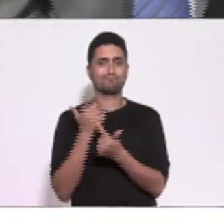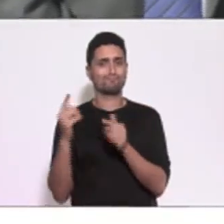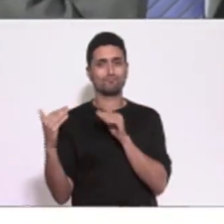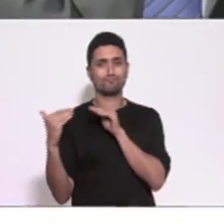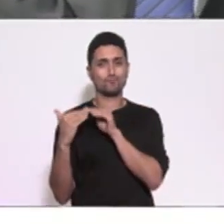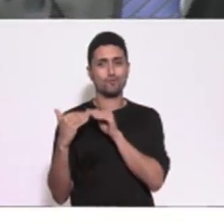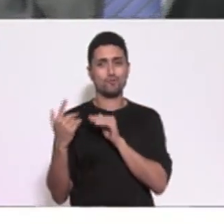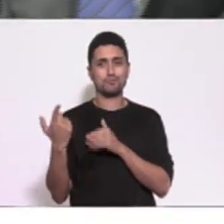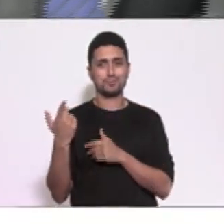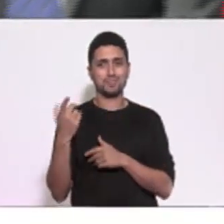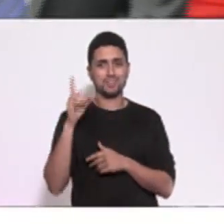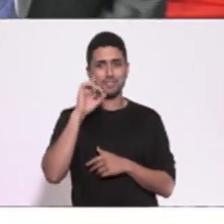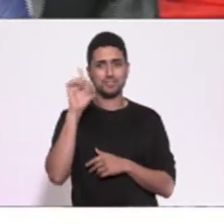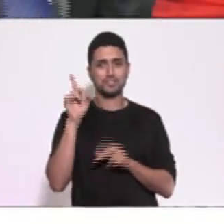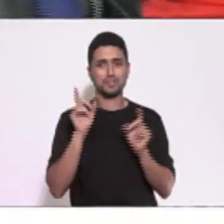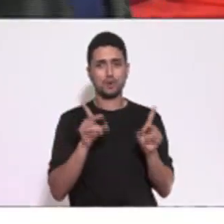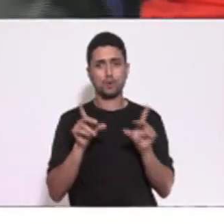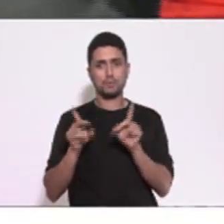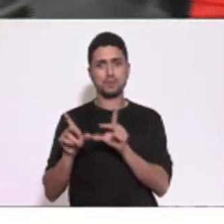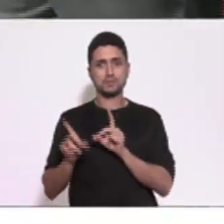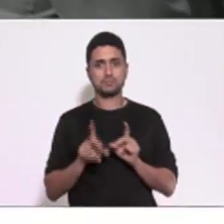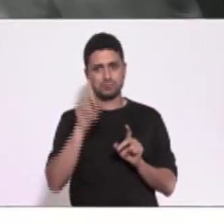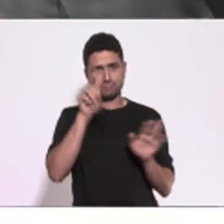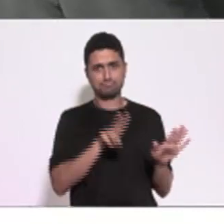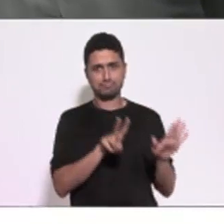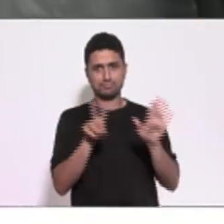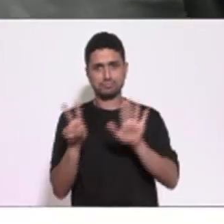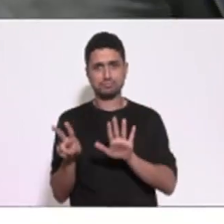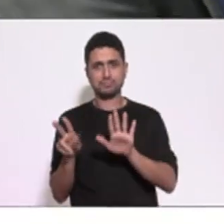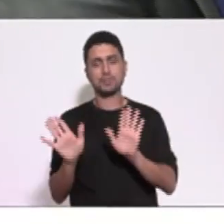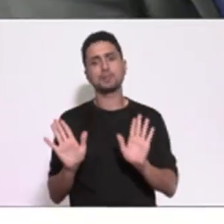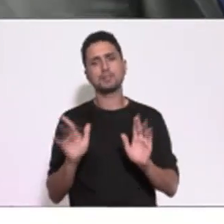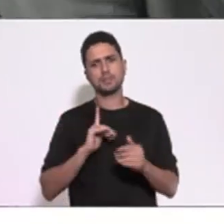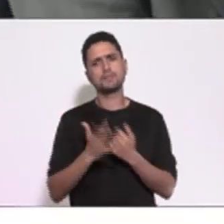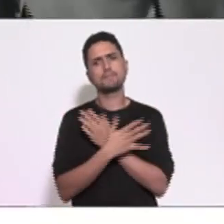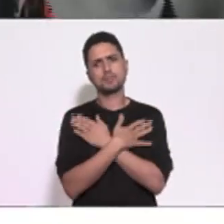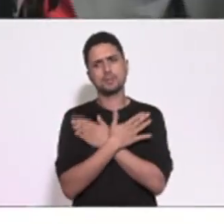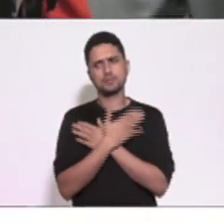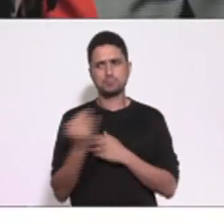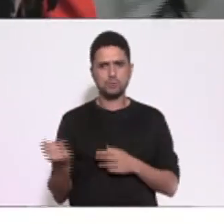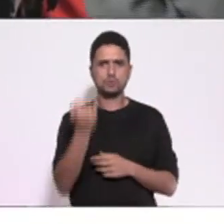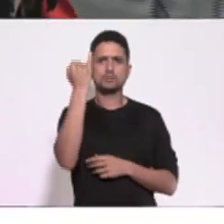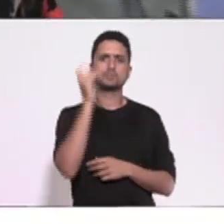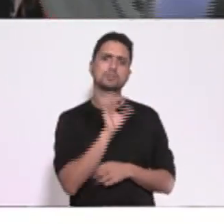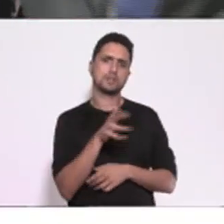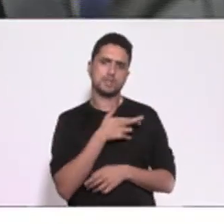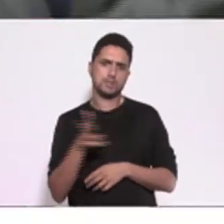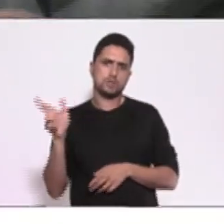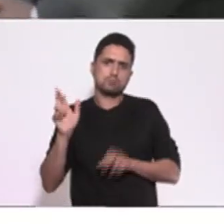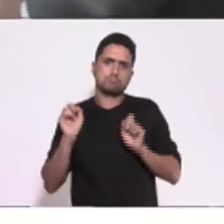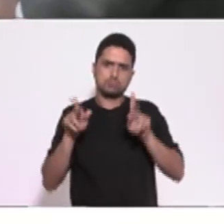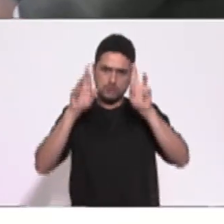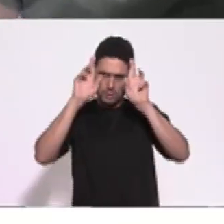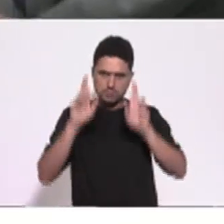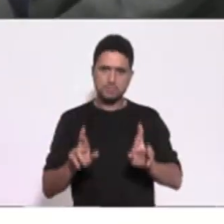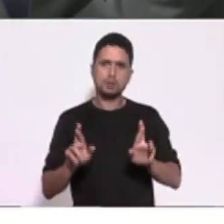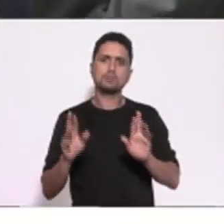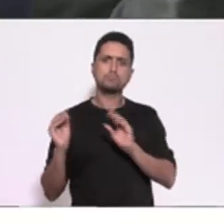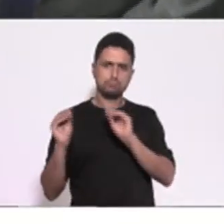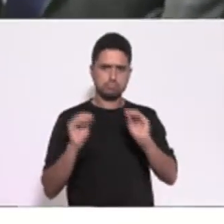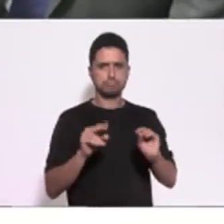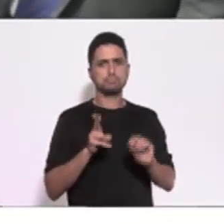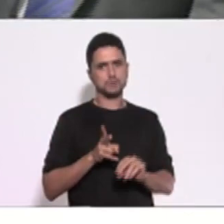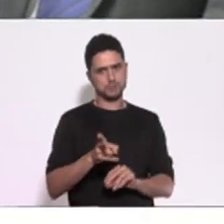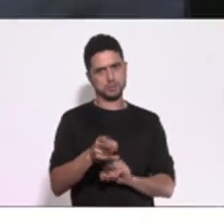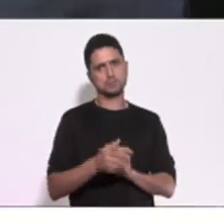dia comercial. Agora, aqueles feriados que forem importantes para determinada religiosidade, a gente mantém, obviamente, sem